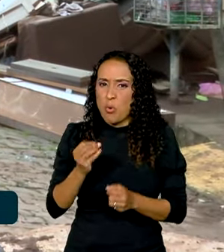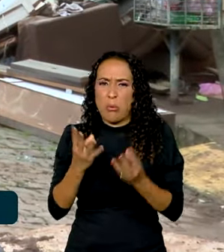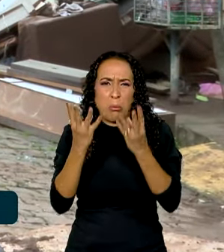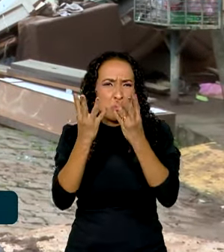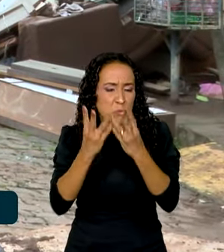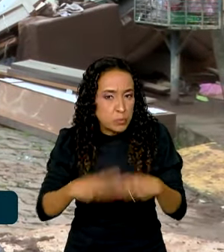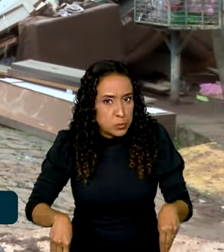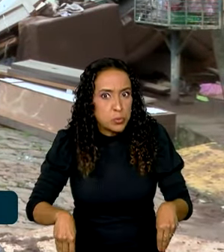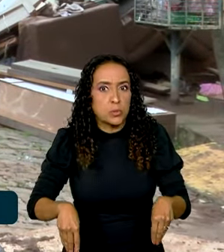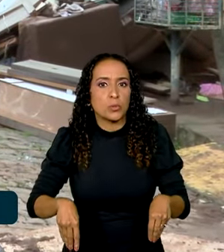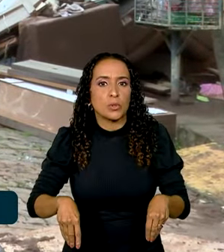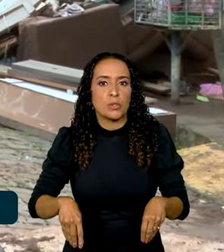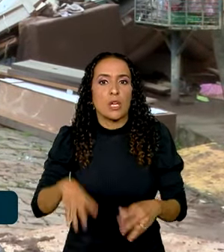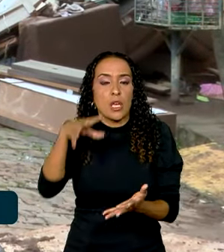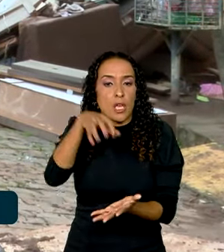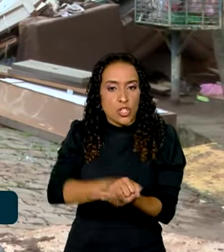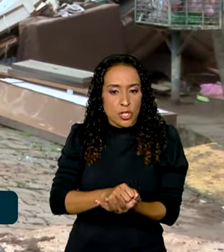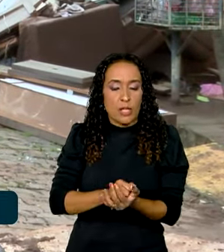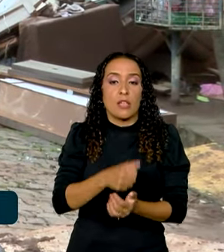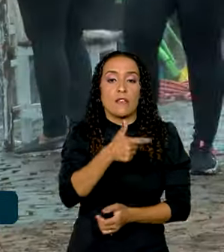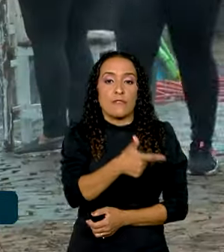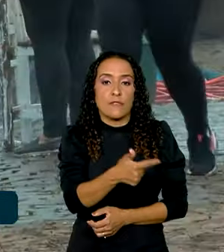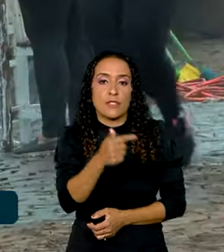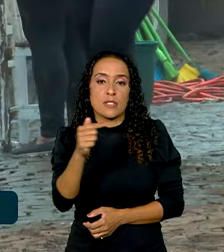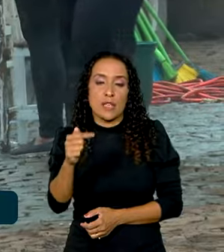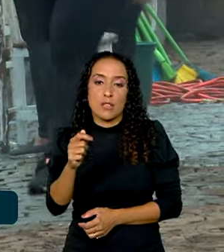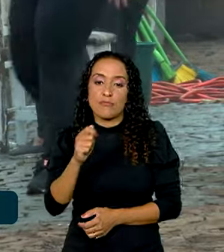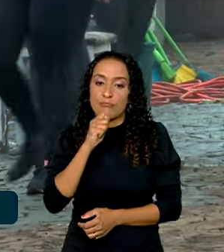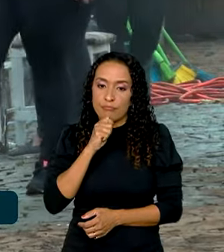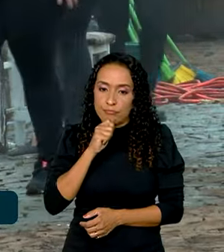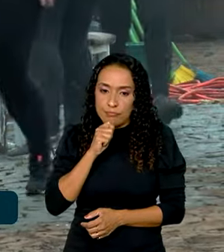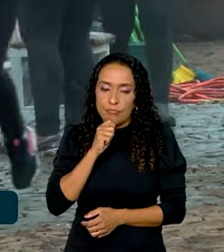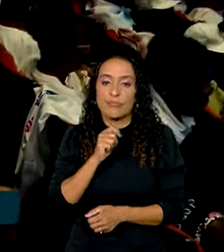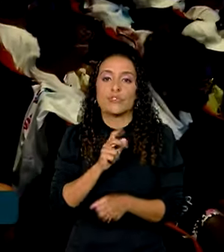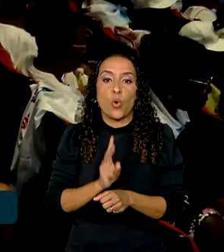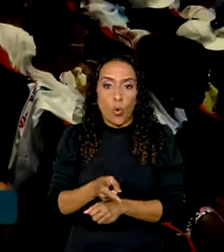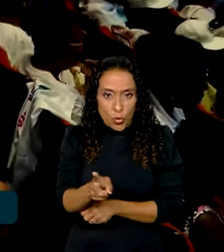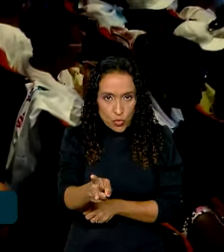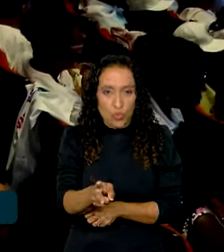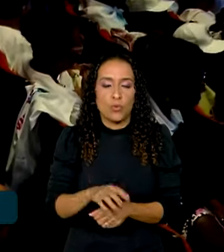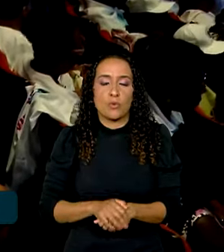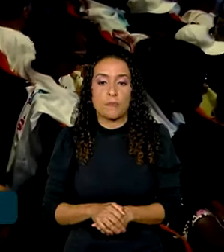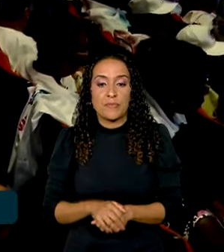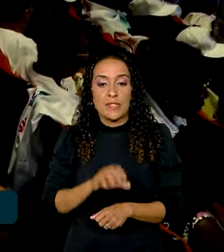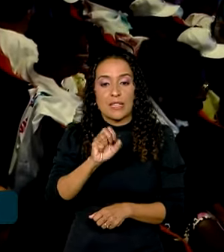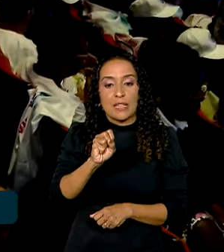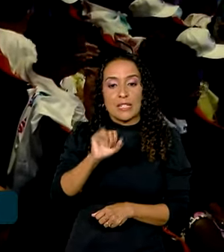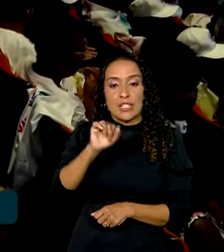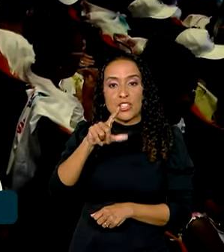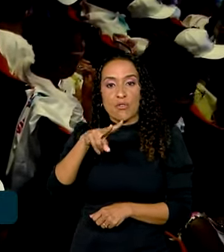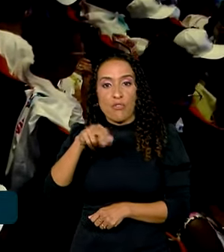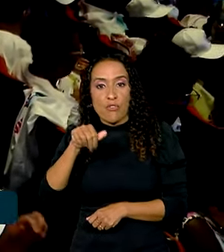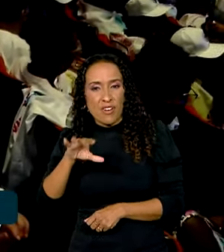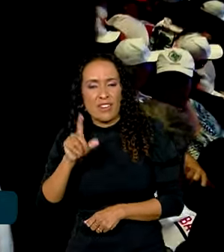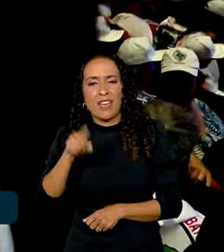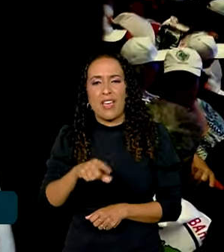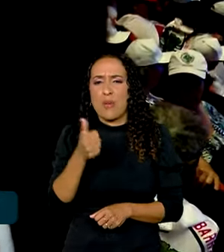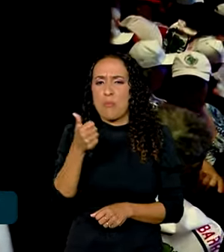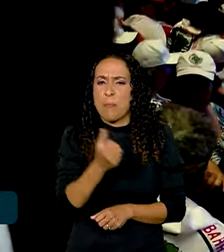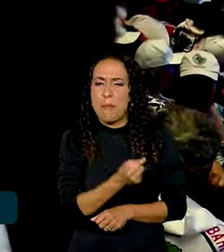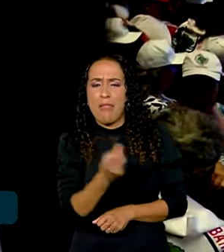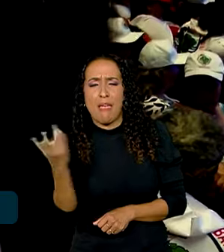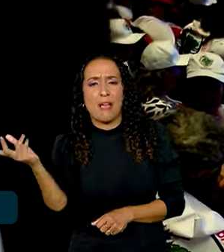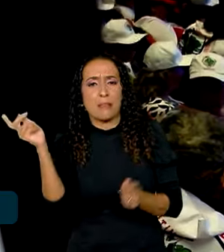calamidade reconhecida e 27 ainda estão vigentes. Silvânia é uma das milhares de